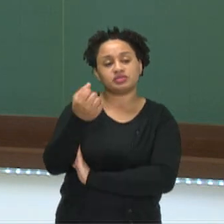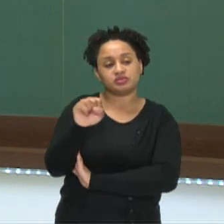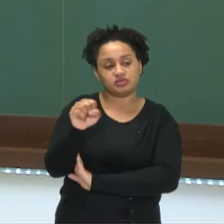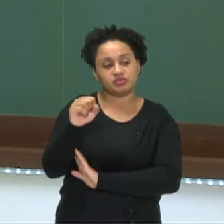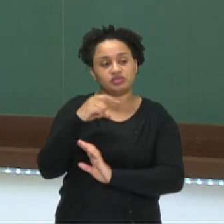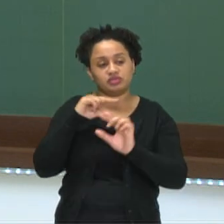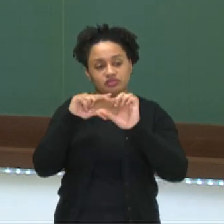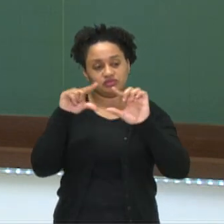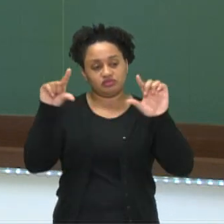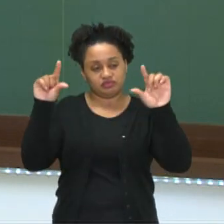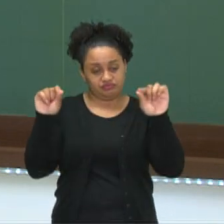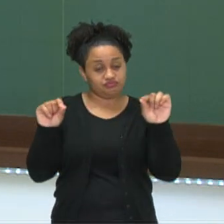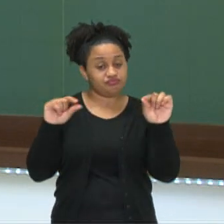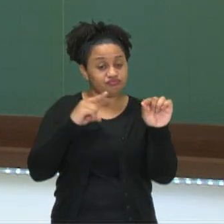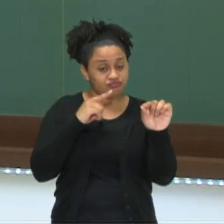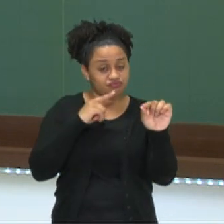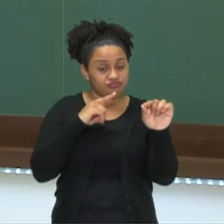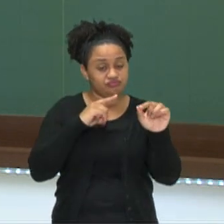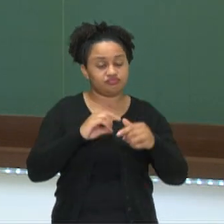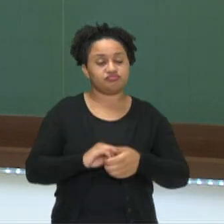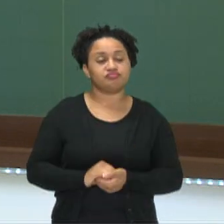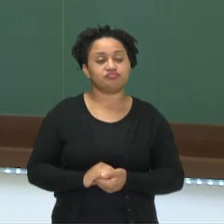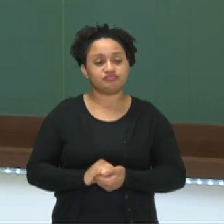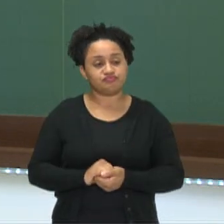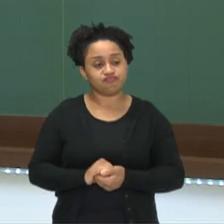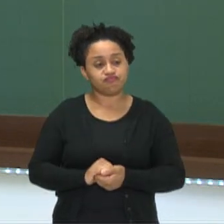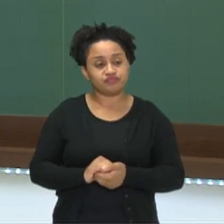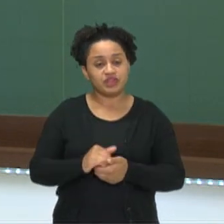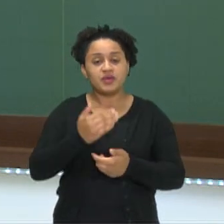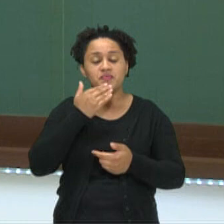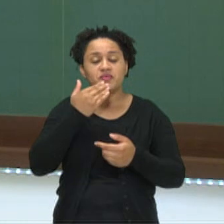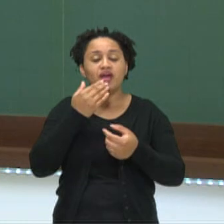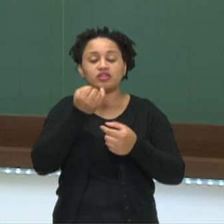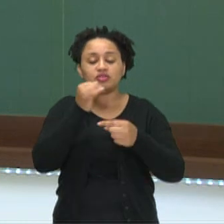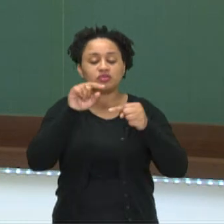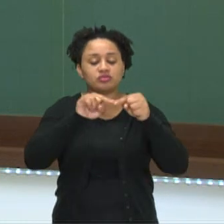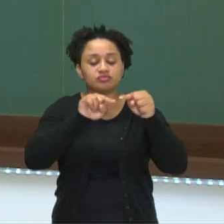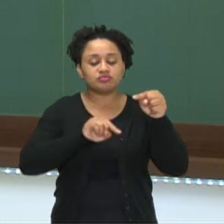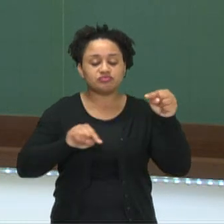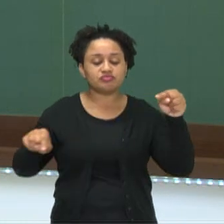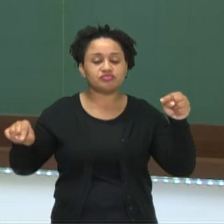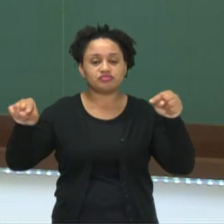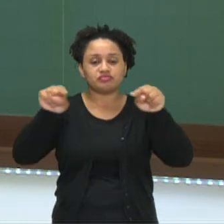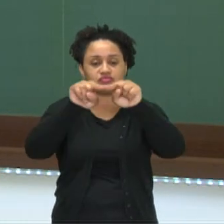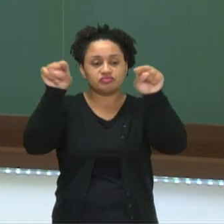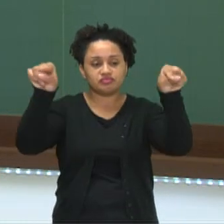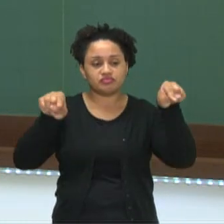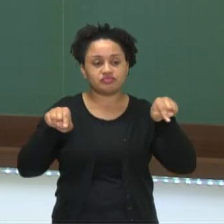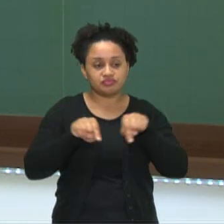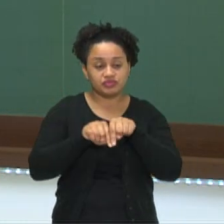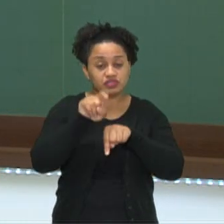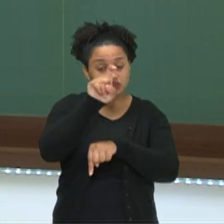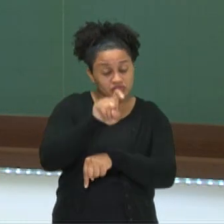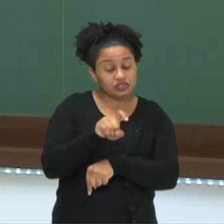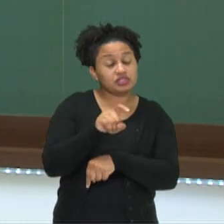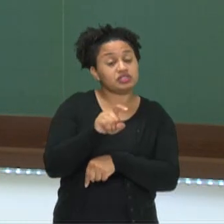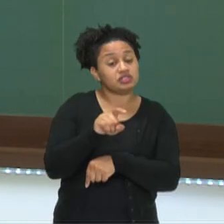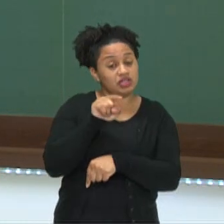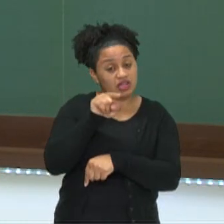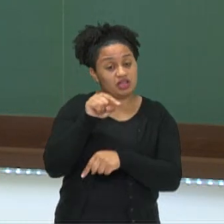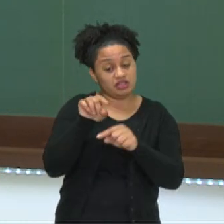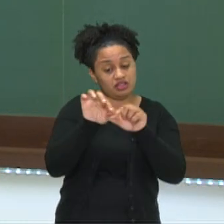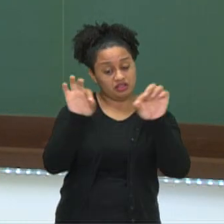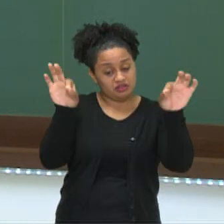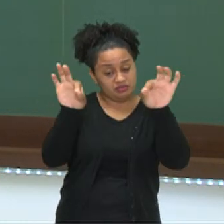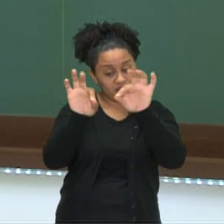uma equação aqui, ó. O exercício pede as dimensões do terreno. X é uma dimensão, não é? Então, se eu encontrar X, eu